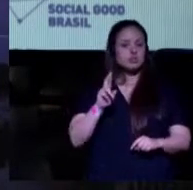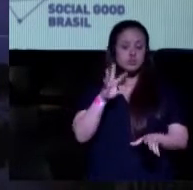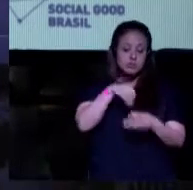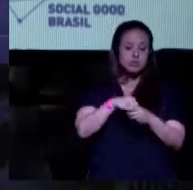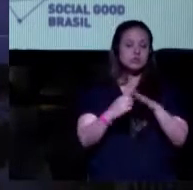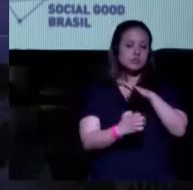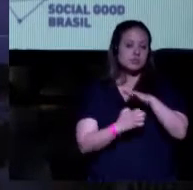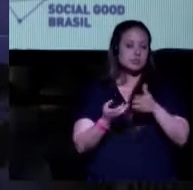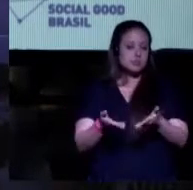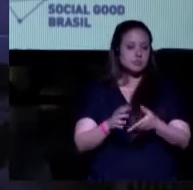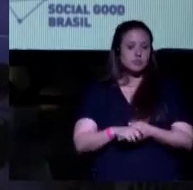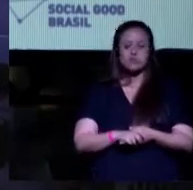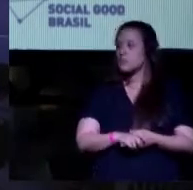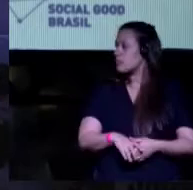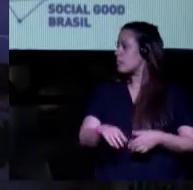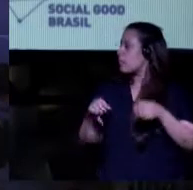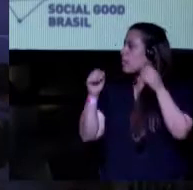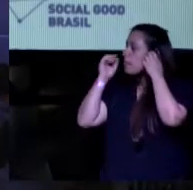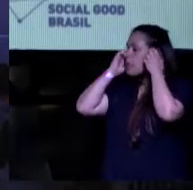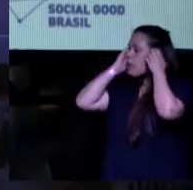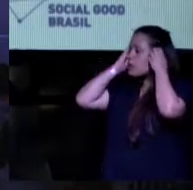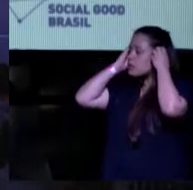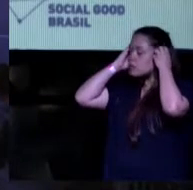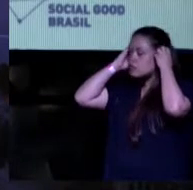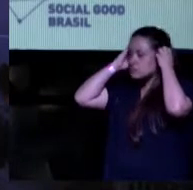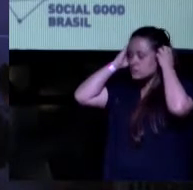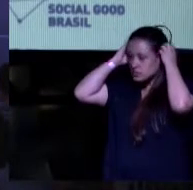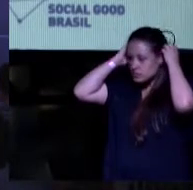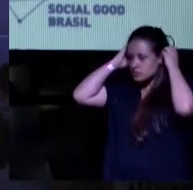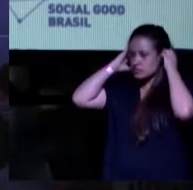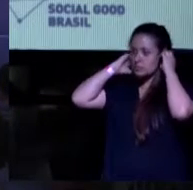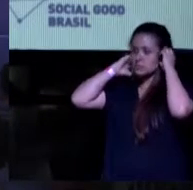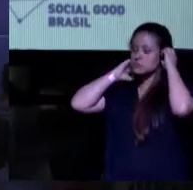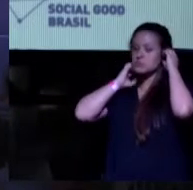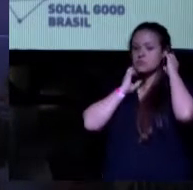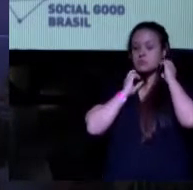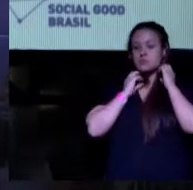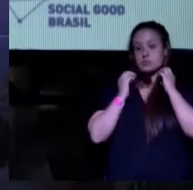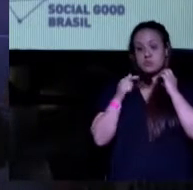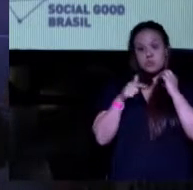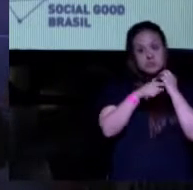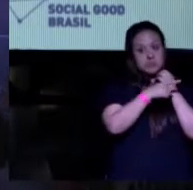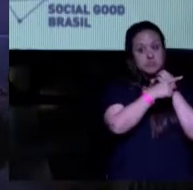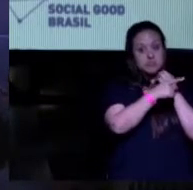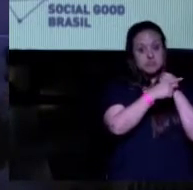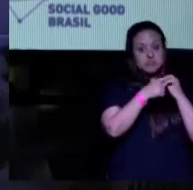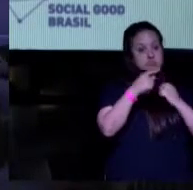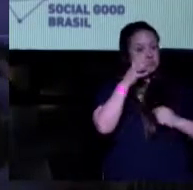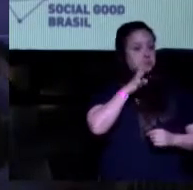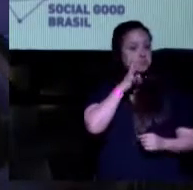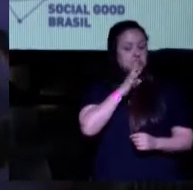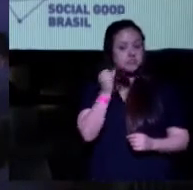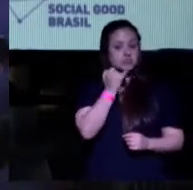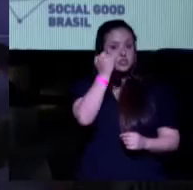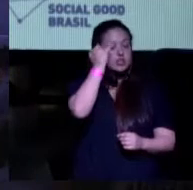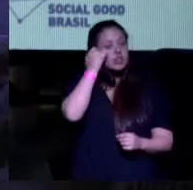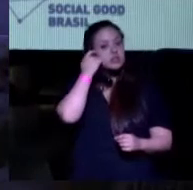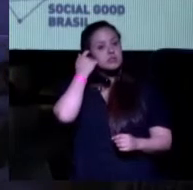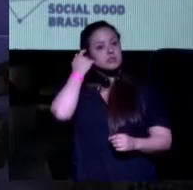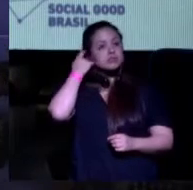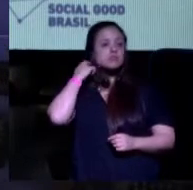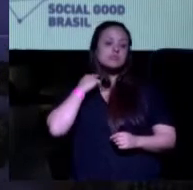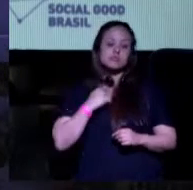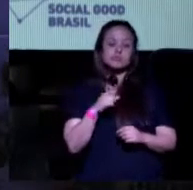rapidamente no entanto não falou uma coisa muito importante existe um grande pensador da economia cooperativa e do